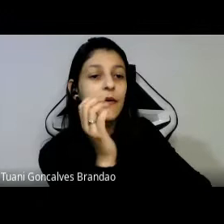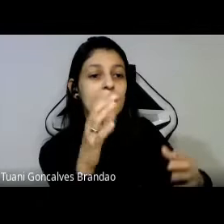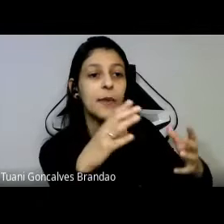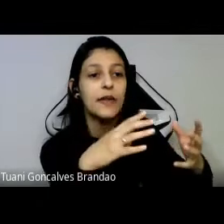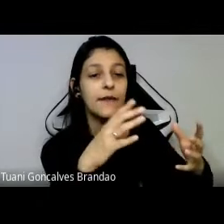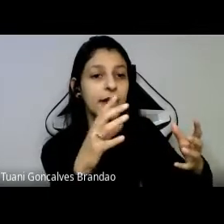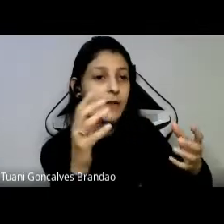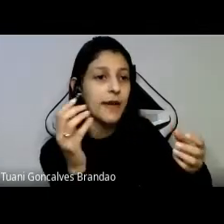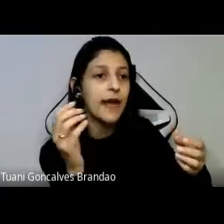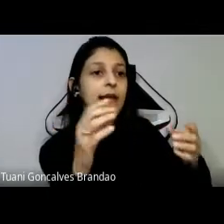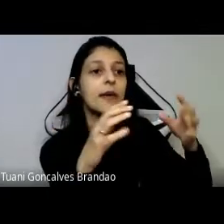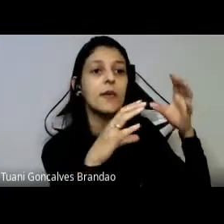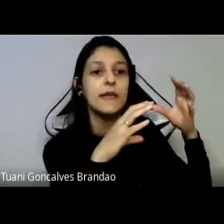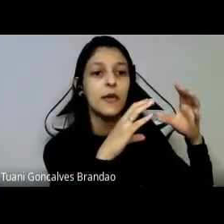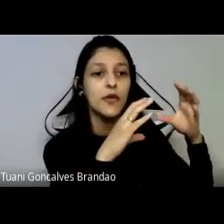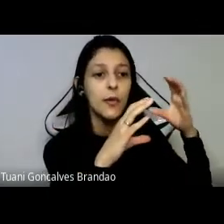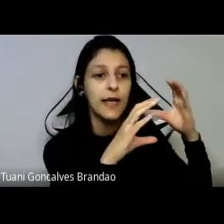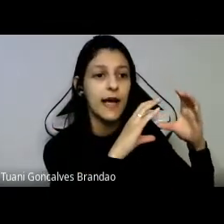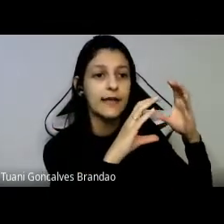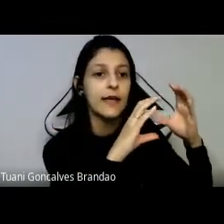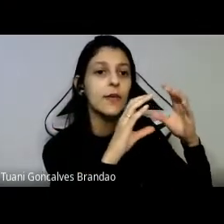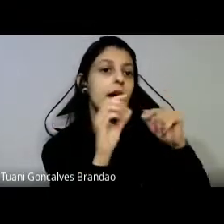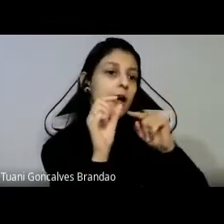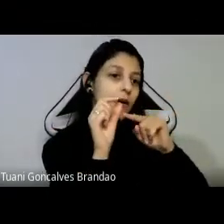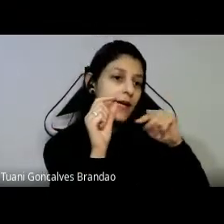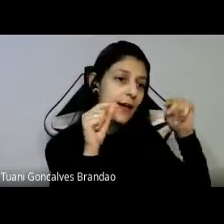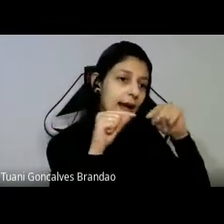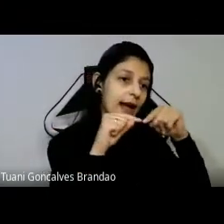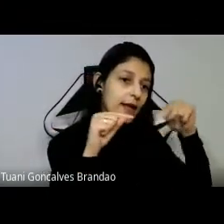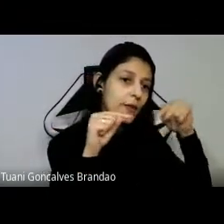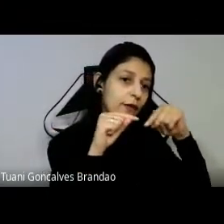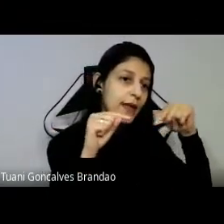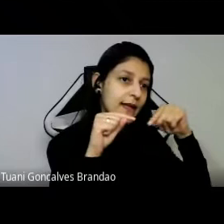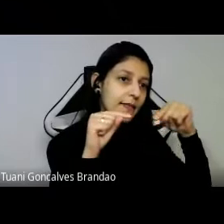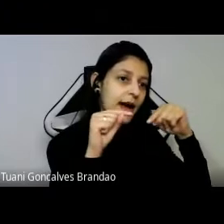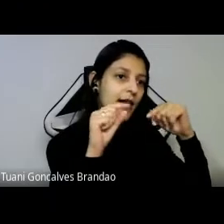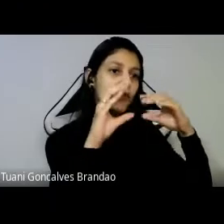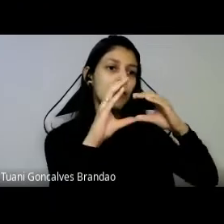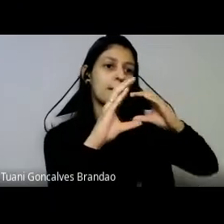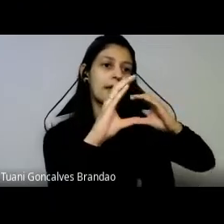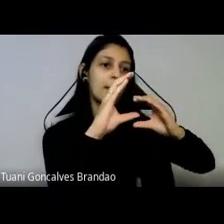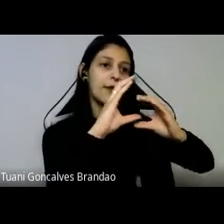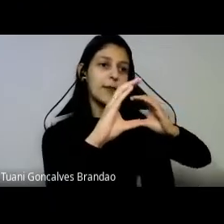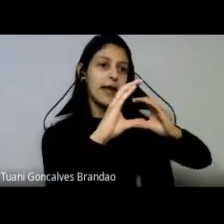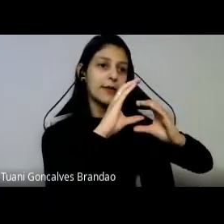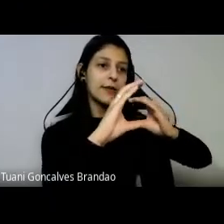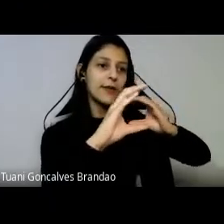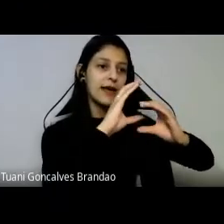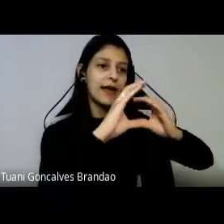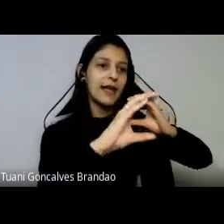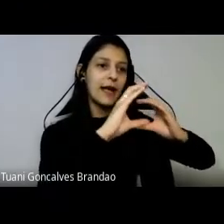E aí vocês podem ver também que o sinal de comunicação ele está marcado o movimento embaixo, porque o